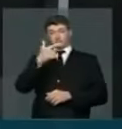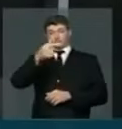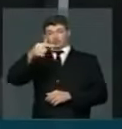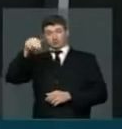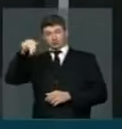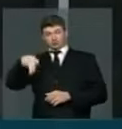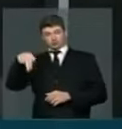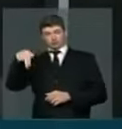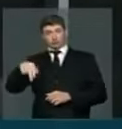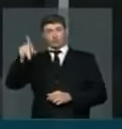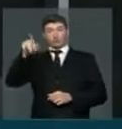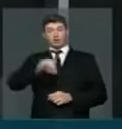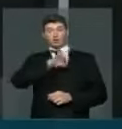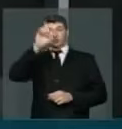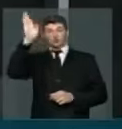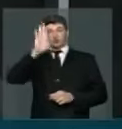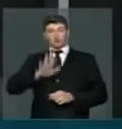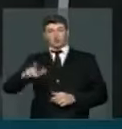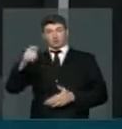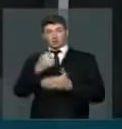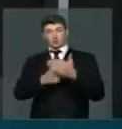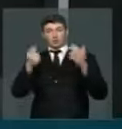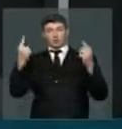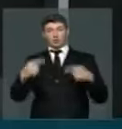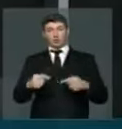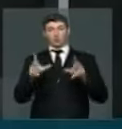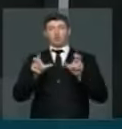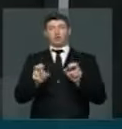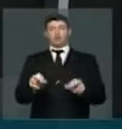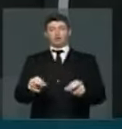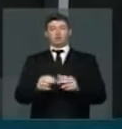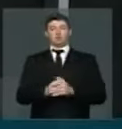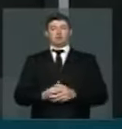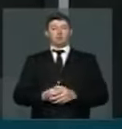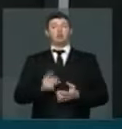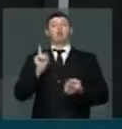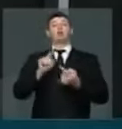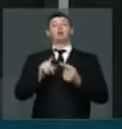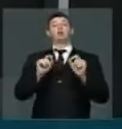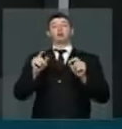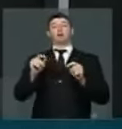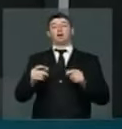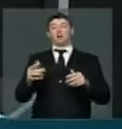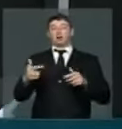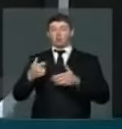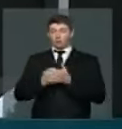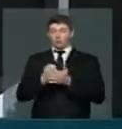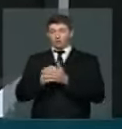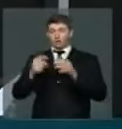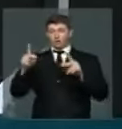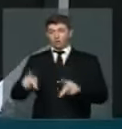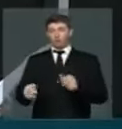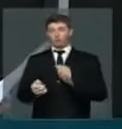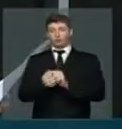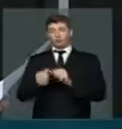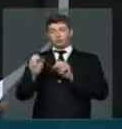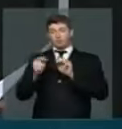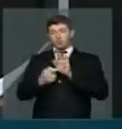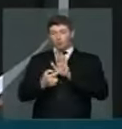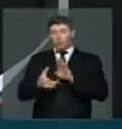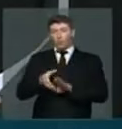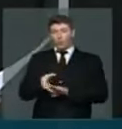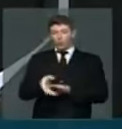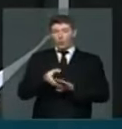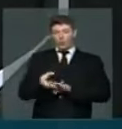de novembro como Dia Nacional de Combate ao Câncer. E o objetivo é mobilizar a população a conhecer os aspectos educativos e